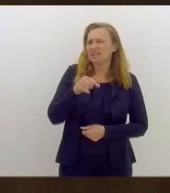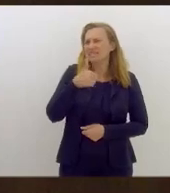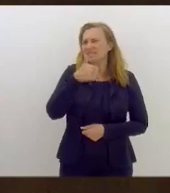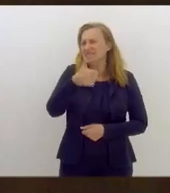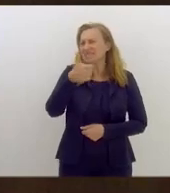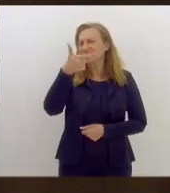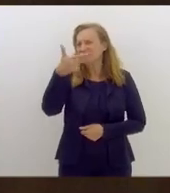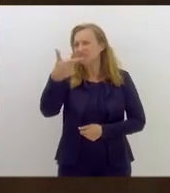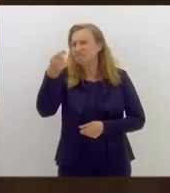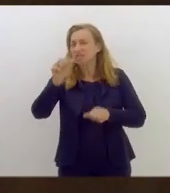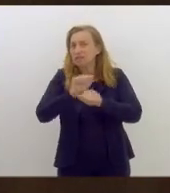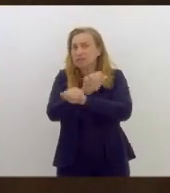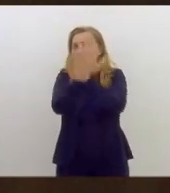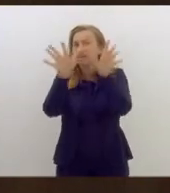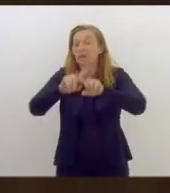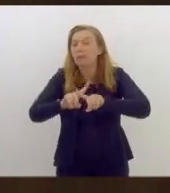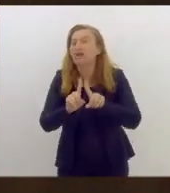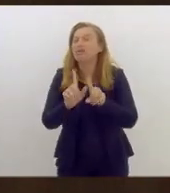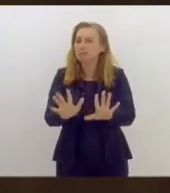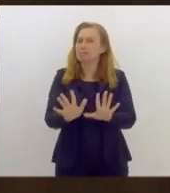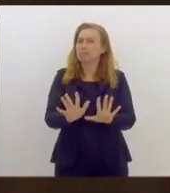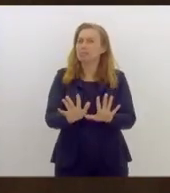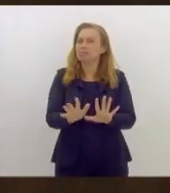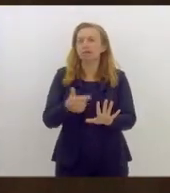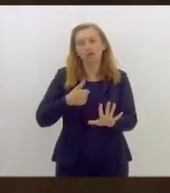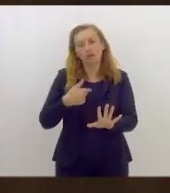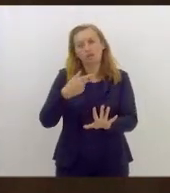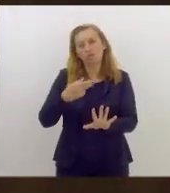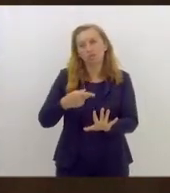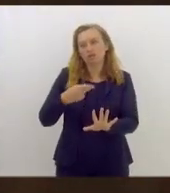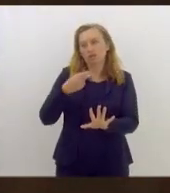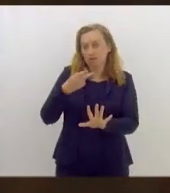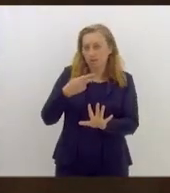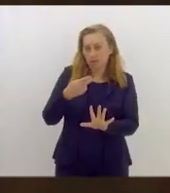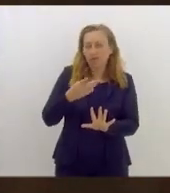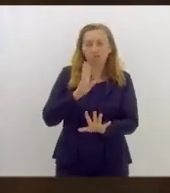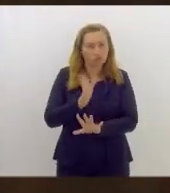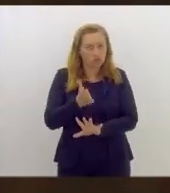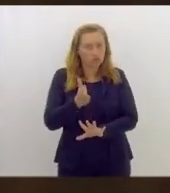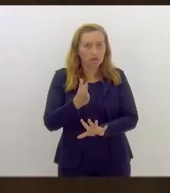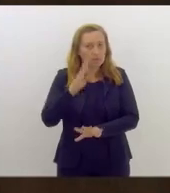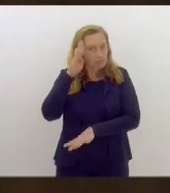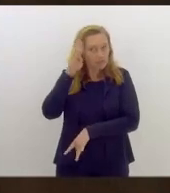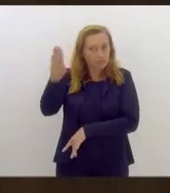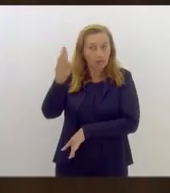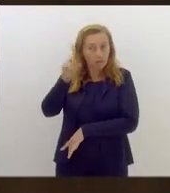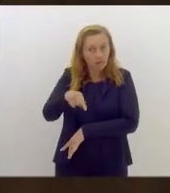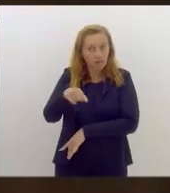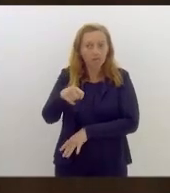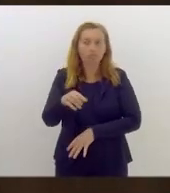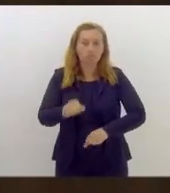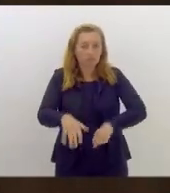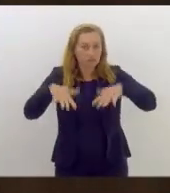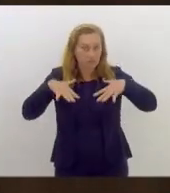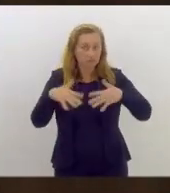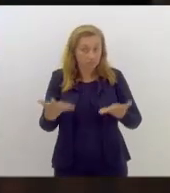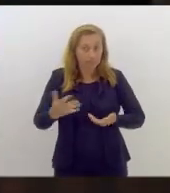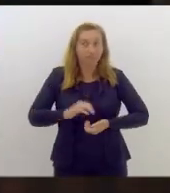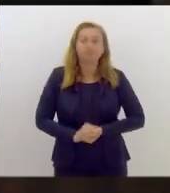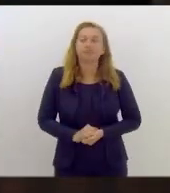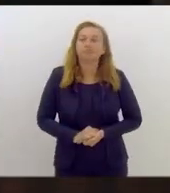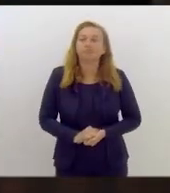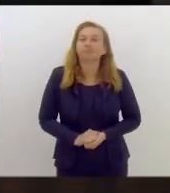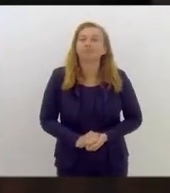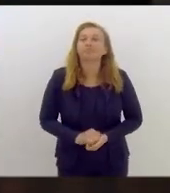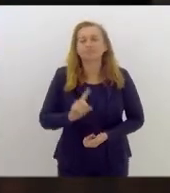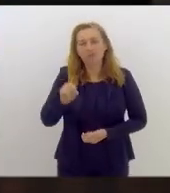120 transparências. Mas eu comunico, Elérgio, a prioridade é o plenário.